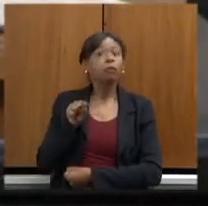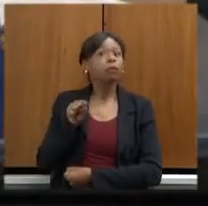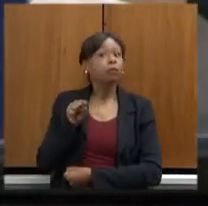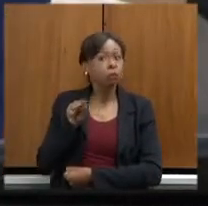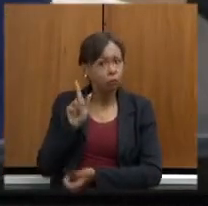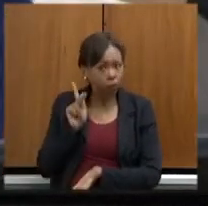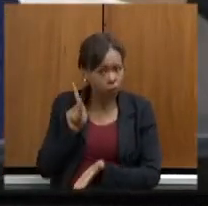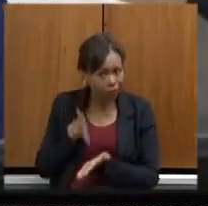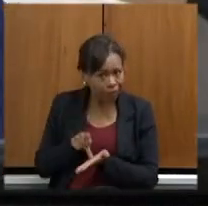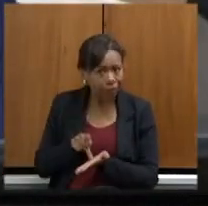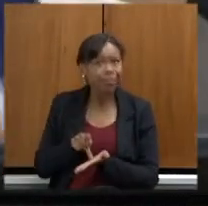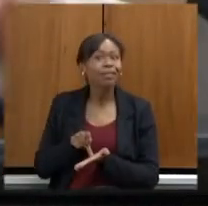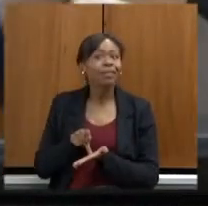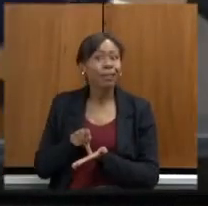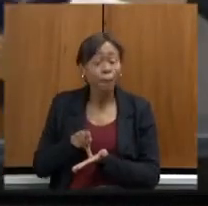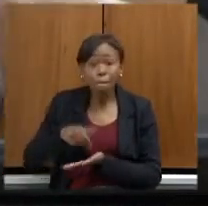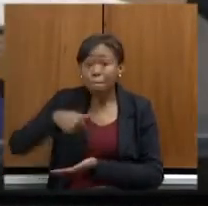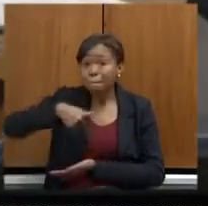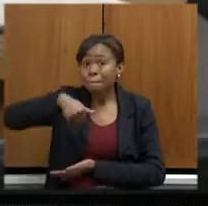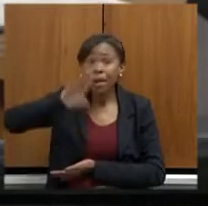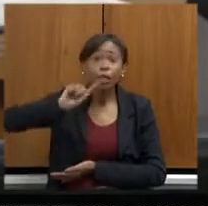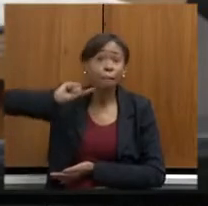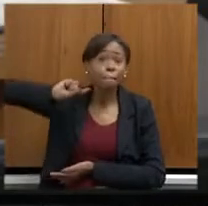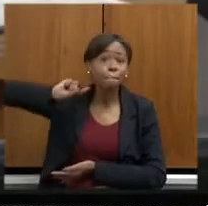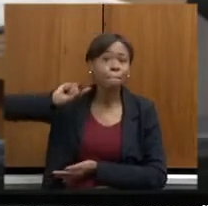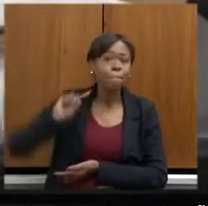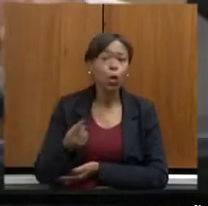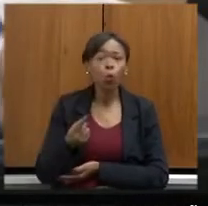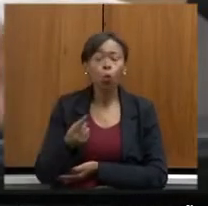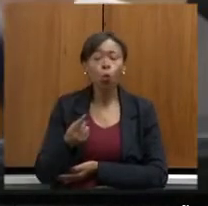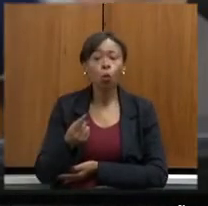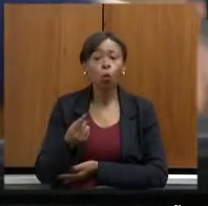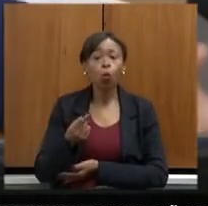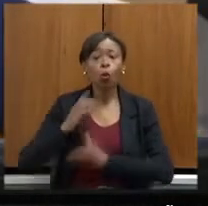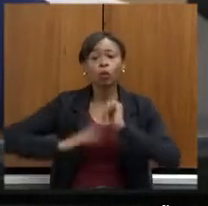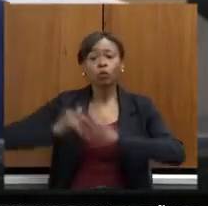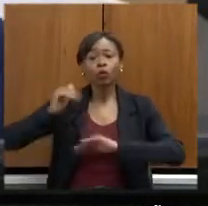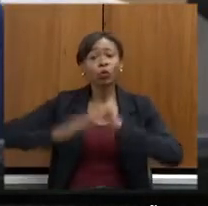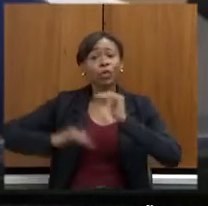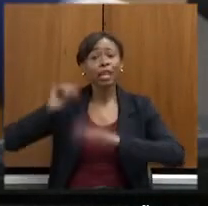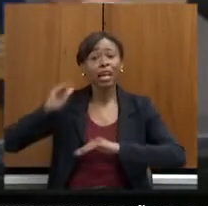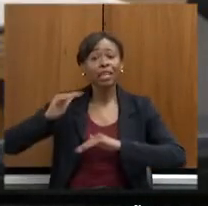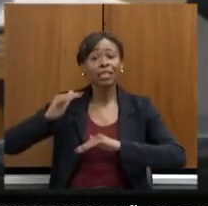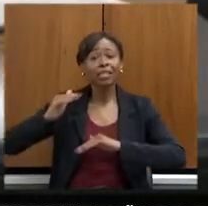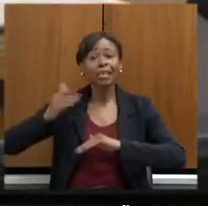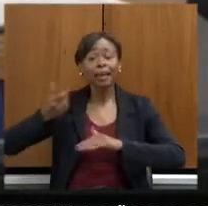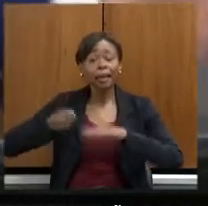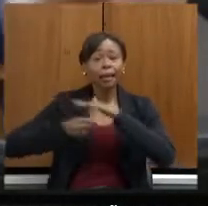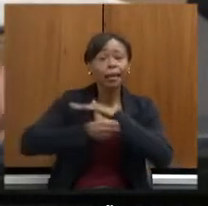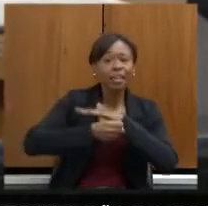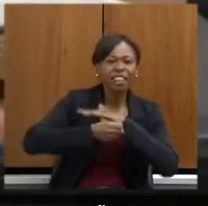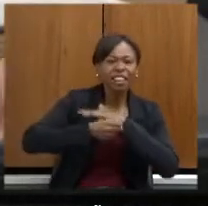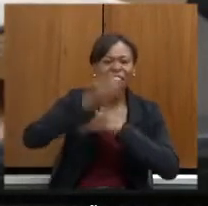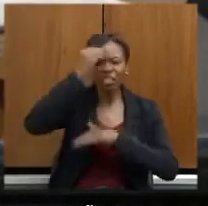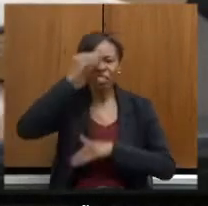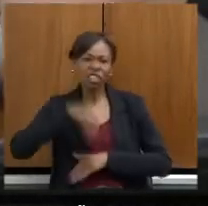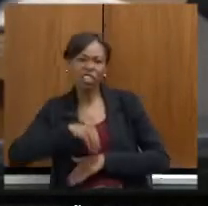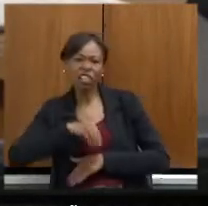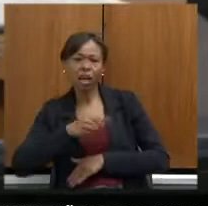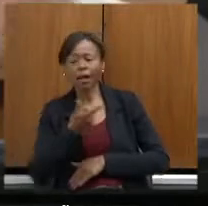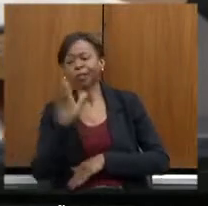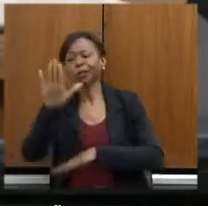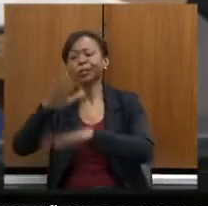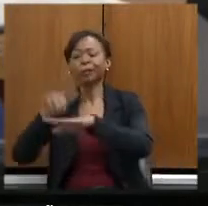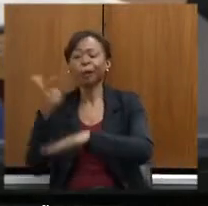você se quiser da nossa mais de mil profissionais candidato que iam desistiram Chama outro e ele se chama